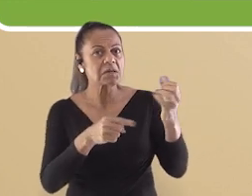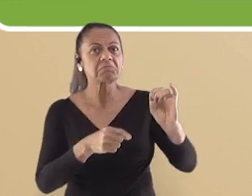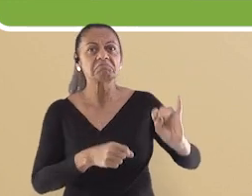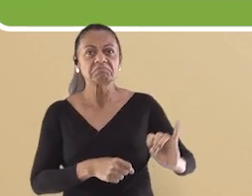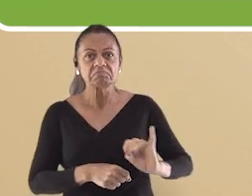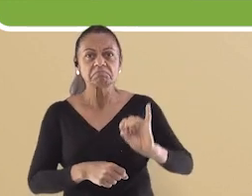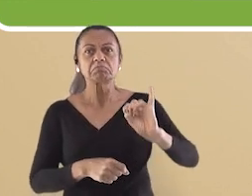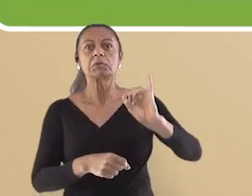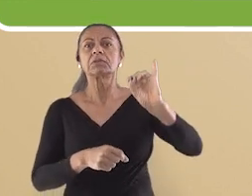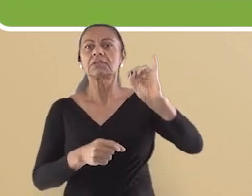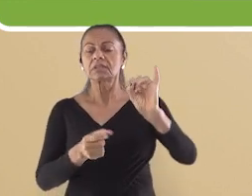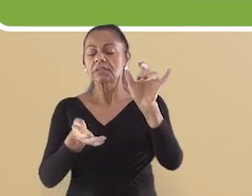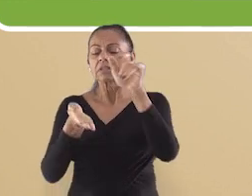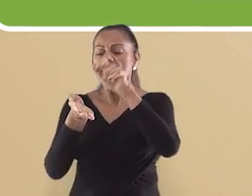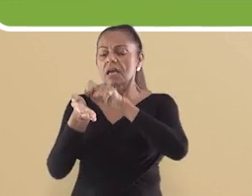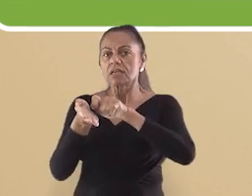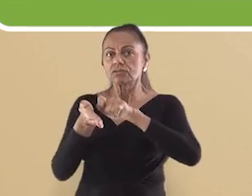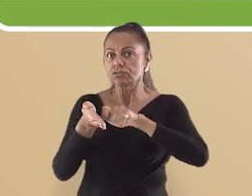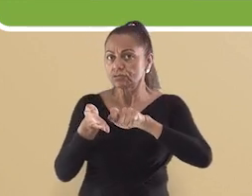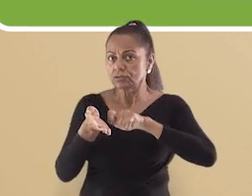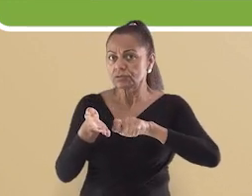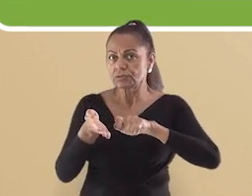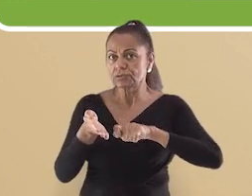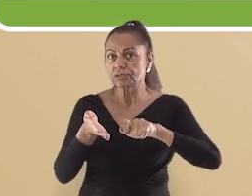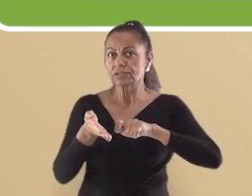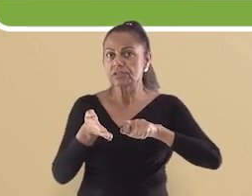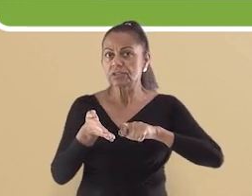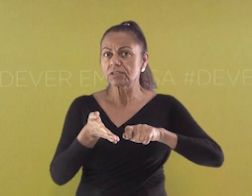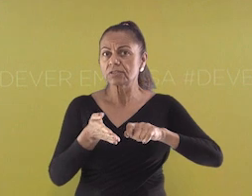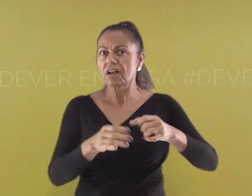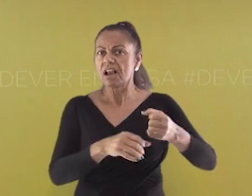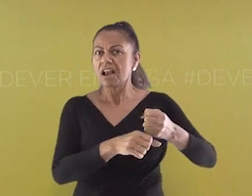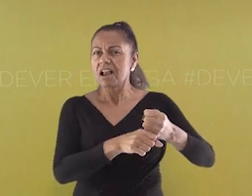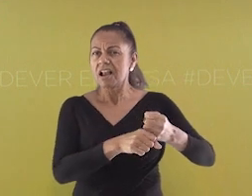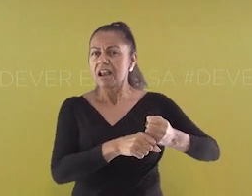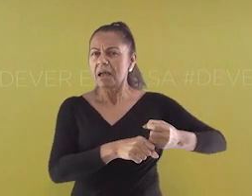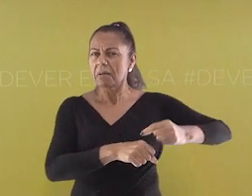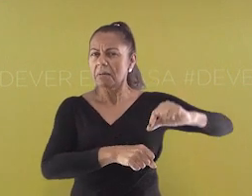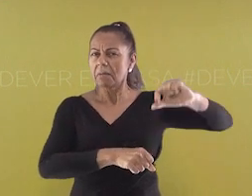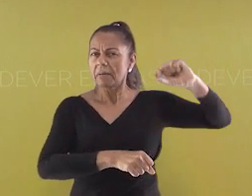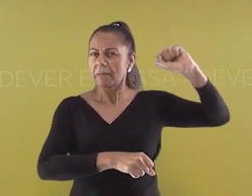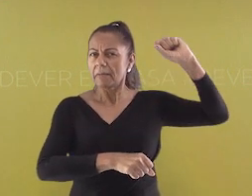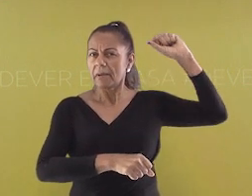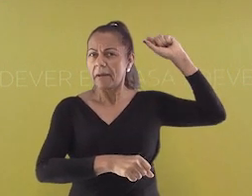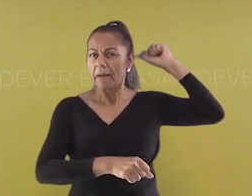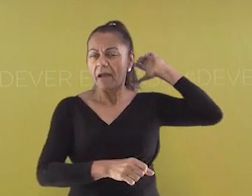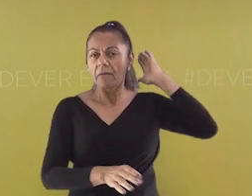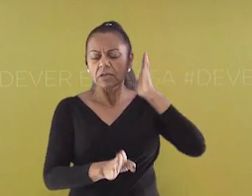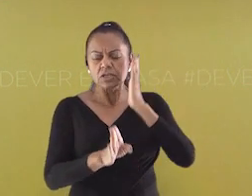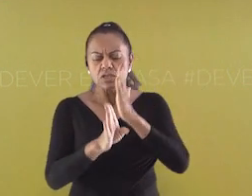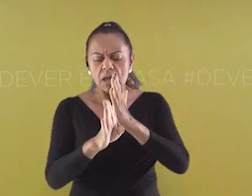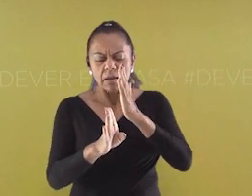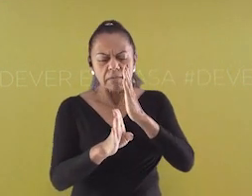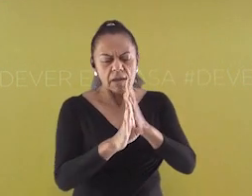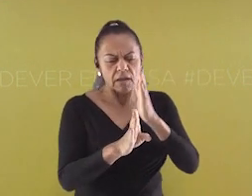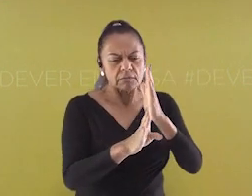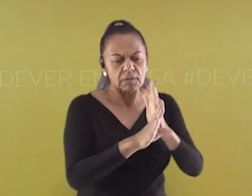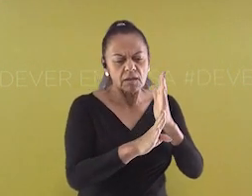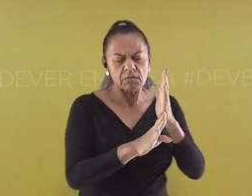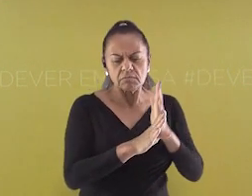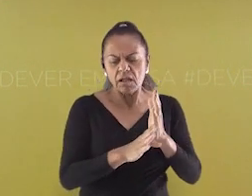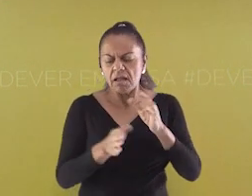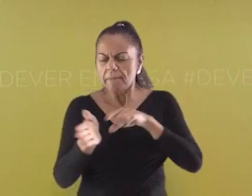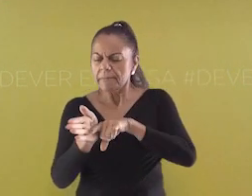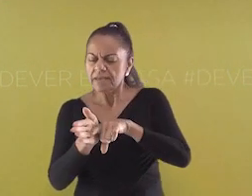a importância dos registros fósseis para a humanidade, pois a partir da descoberta, observações